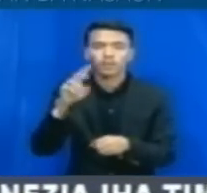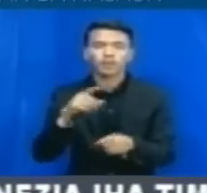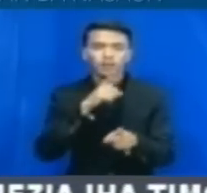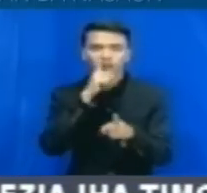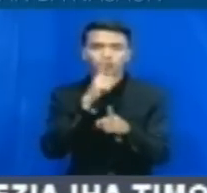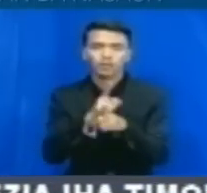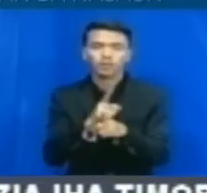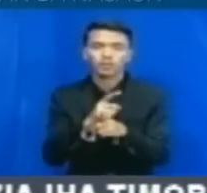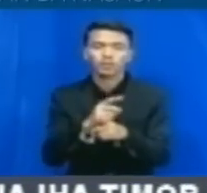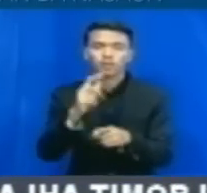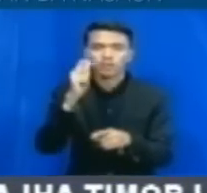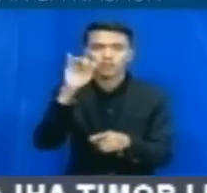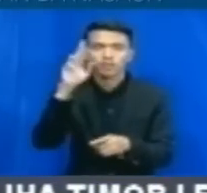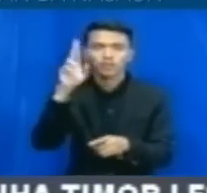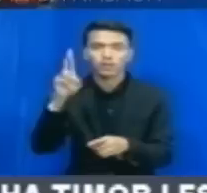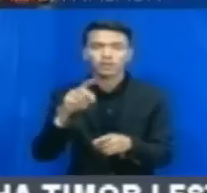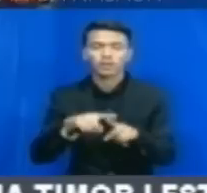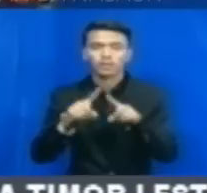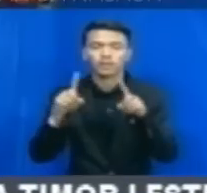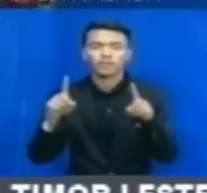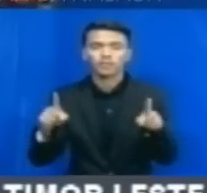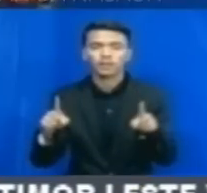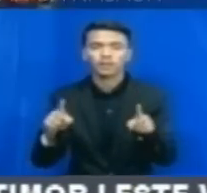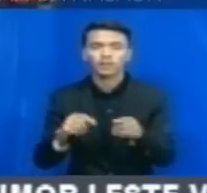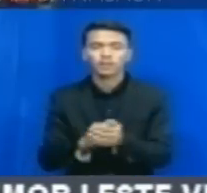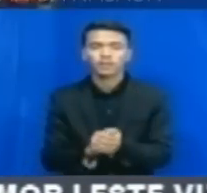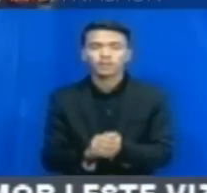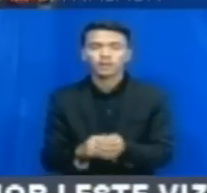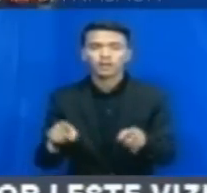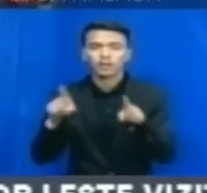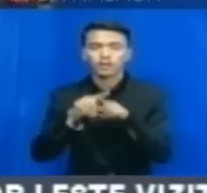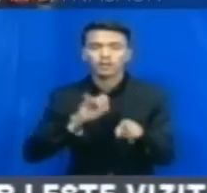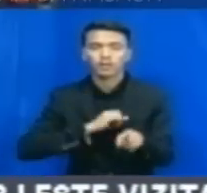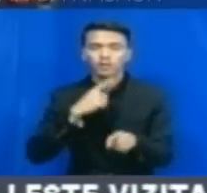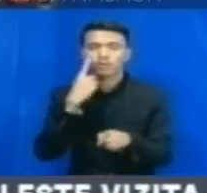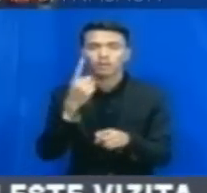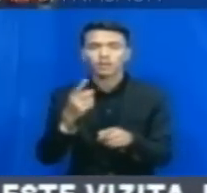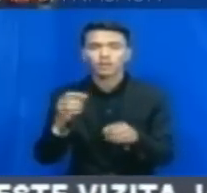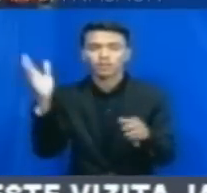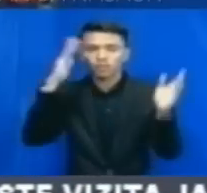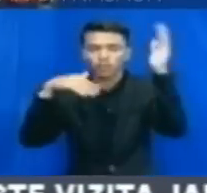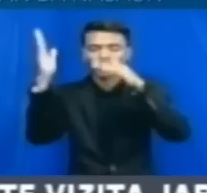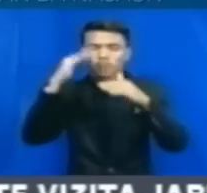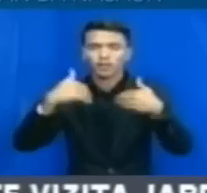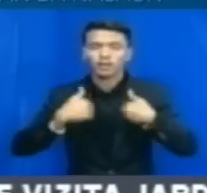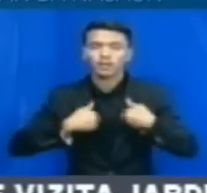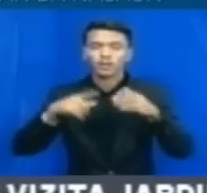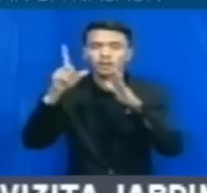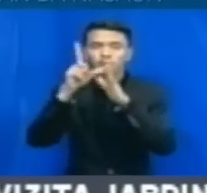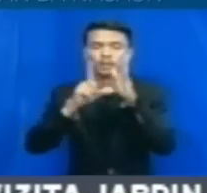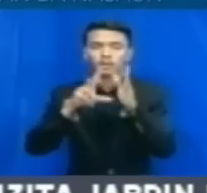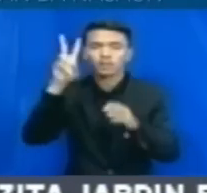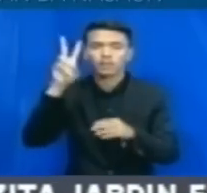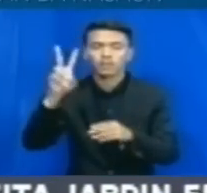né? Tem que aplicar. Mas só que a questão ainda, né? Lá na Roma, ou em São Jardim, lacunas em lei. Lacunas em lei, depois, segundo, nós,